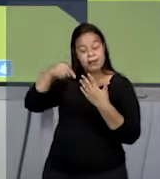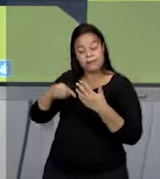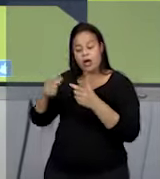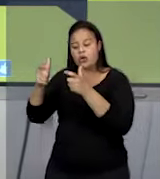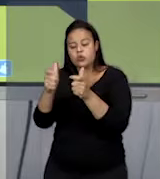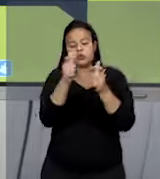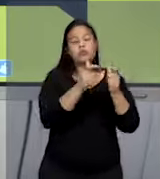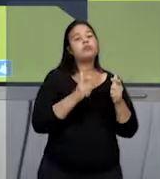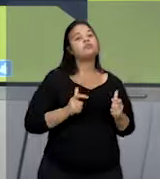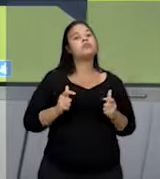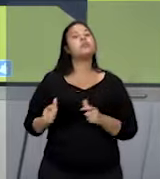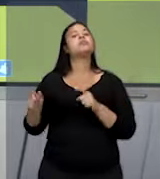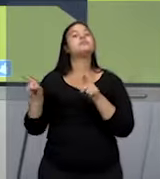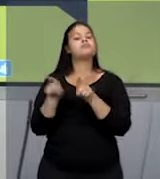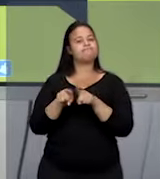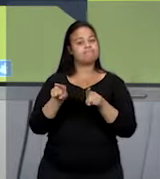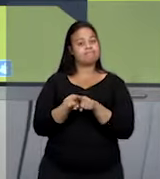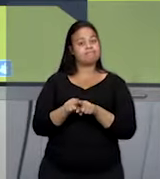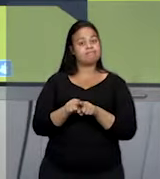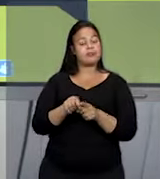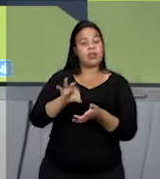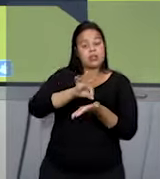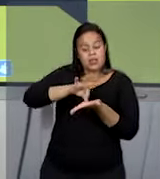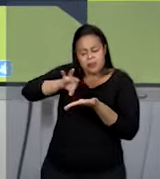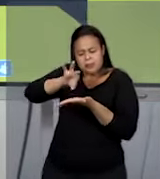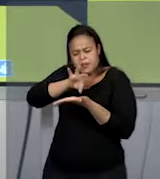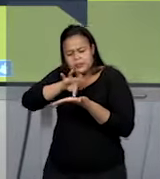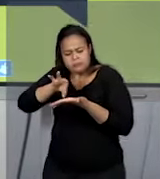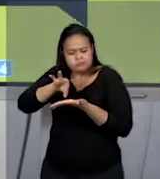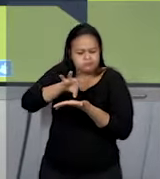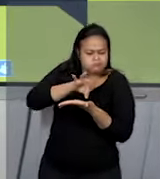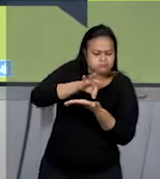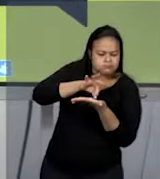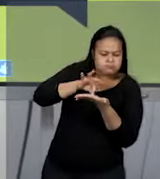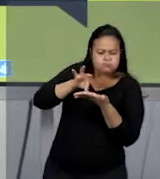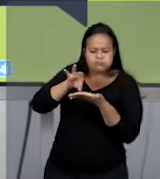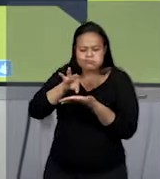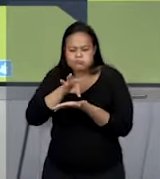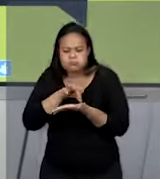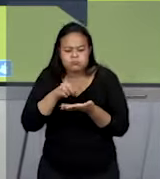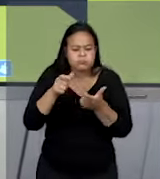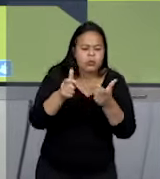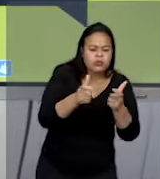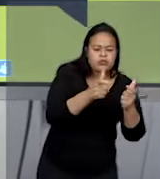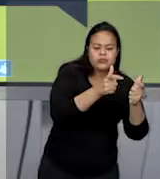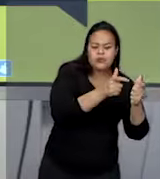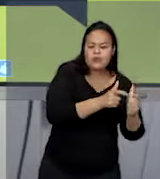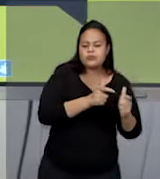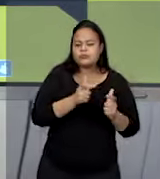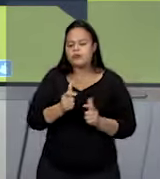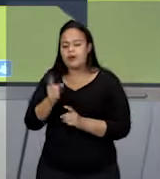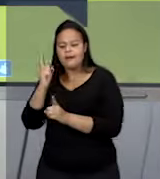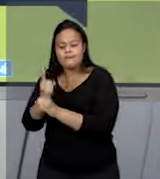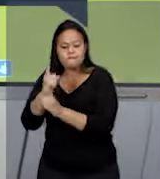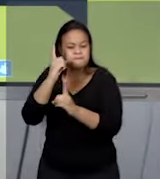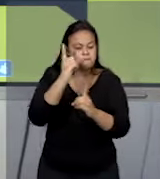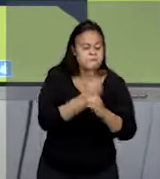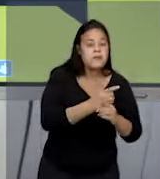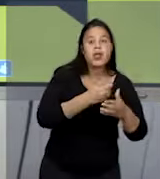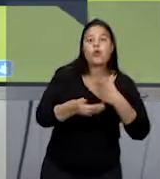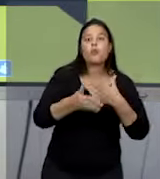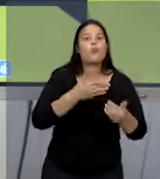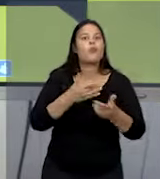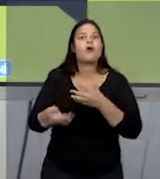localizar também. O GPS vai descobrir a sua localização em